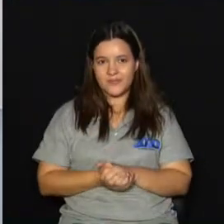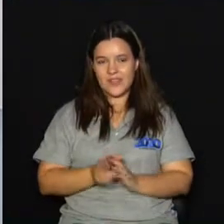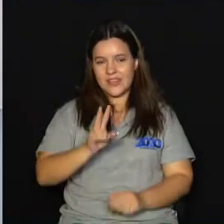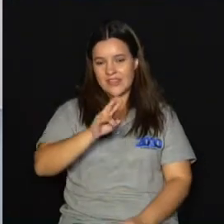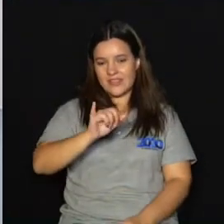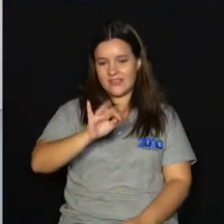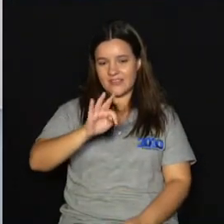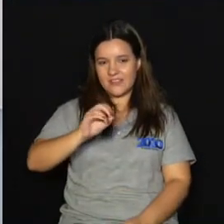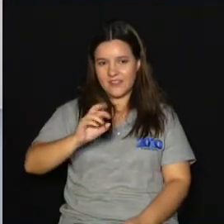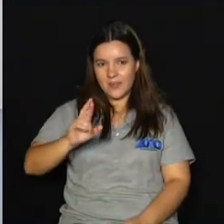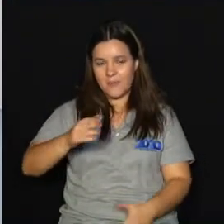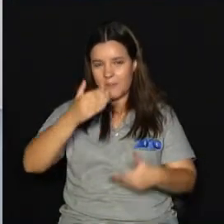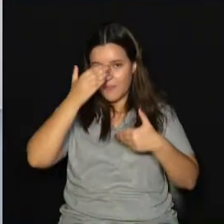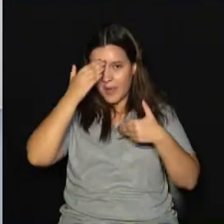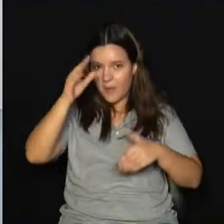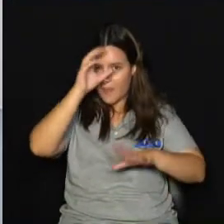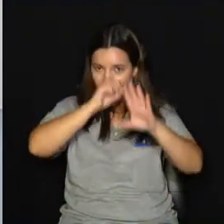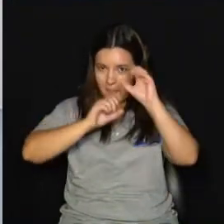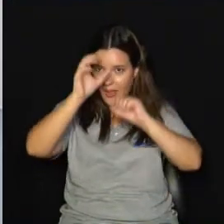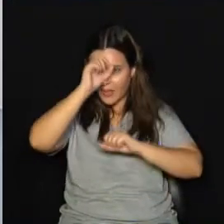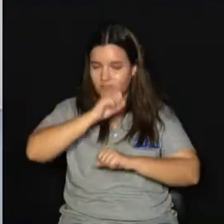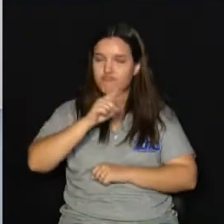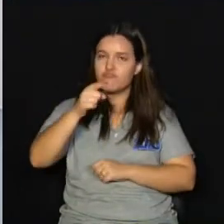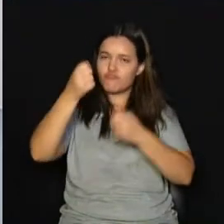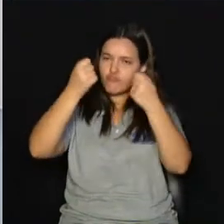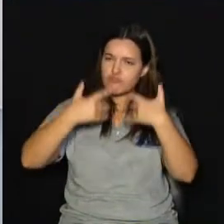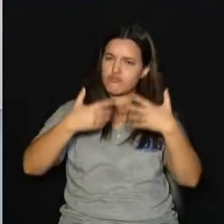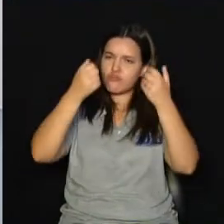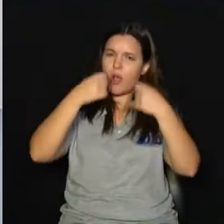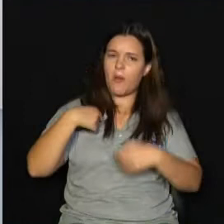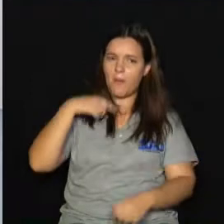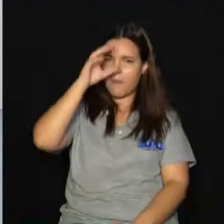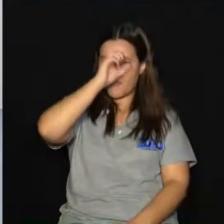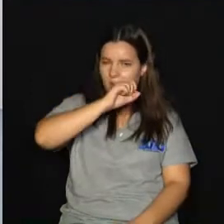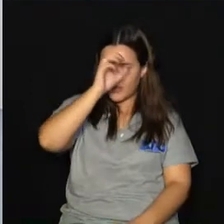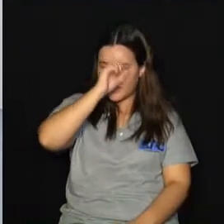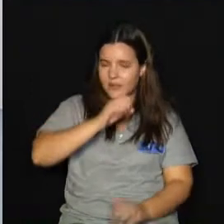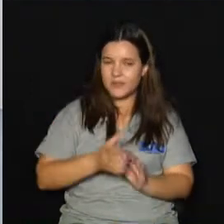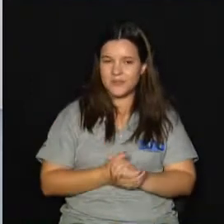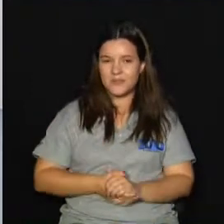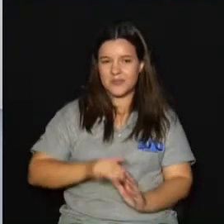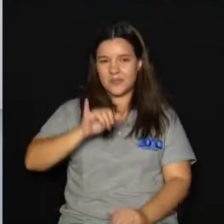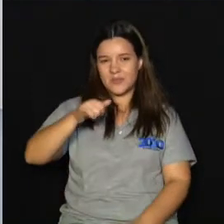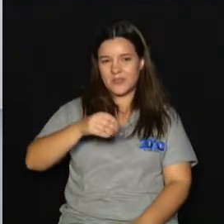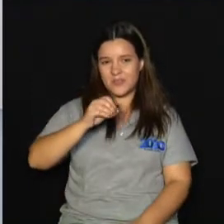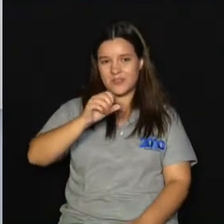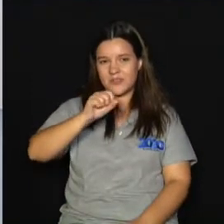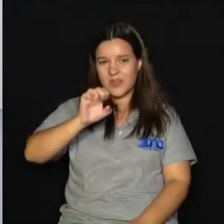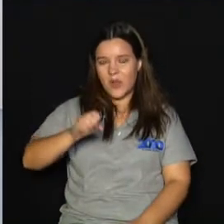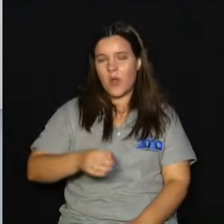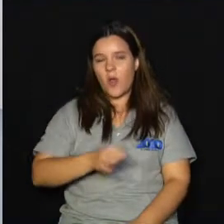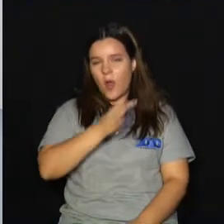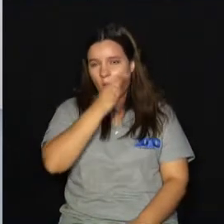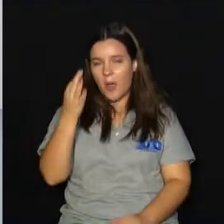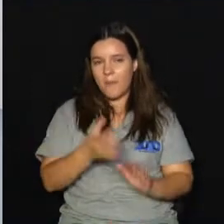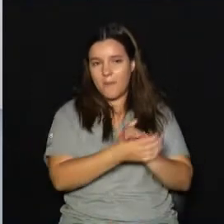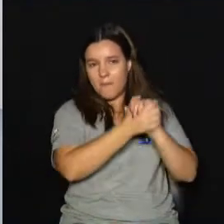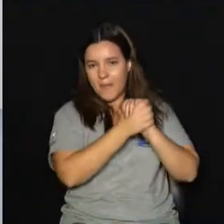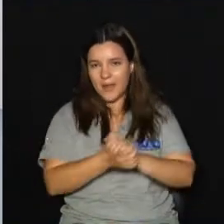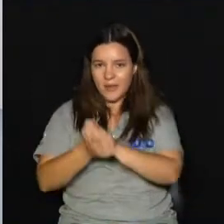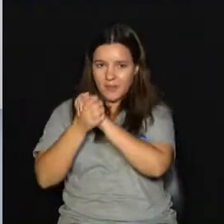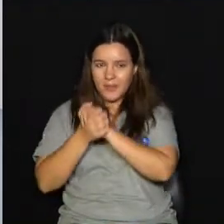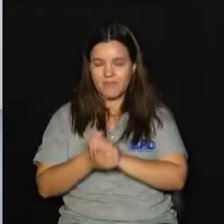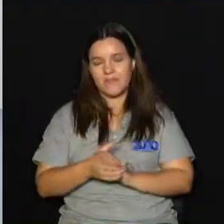Vasques, obrigado, Moniz, aprendendo muito contigo. O José Raulino Chaves, ótimo, parabéns, Moniz. E